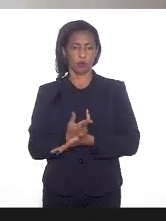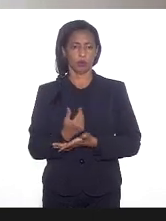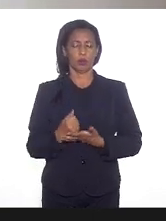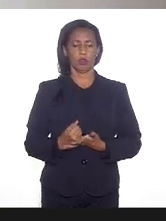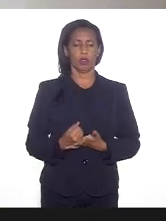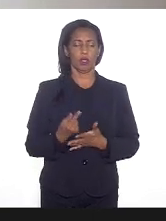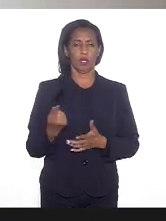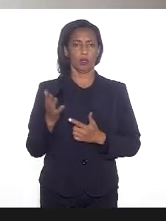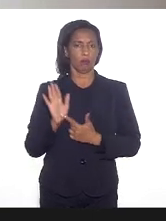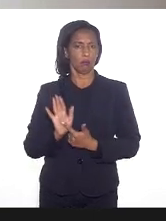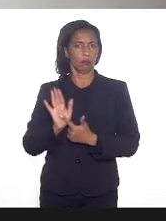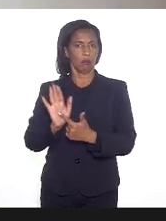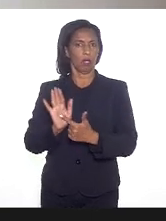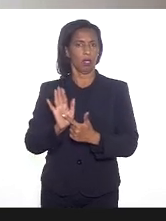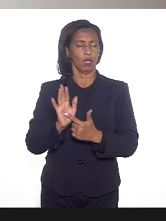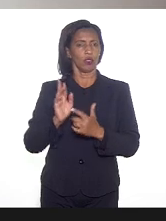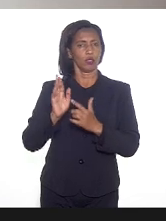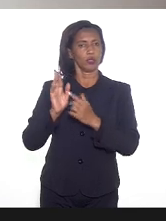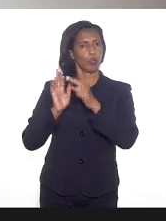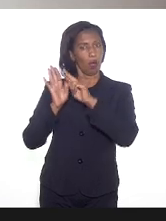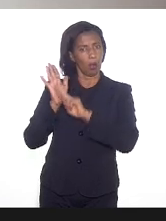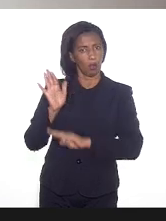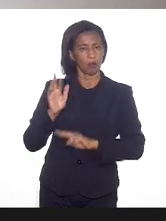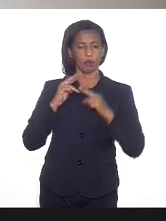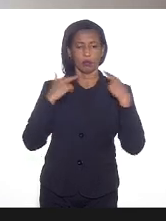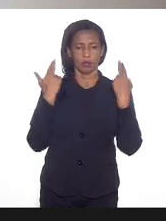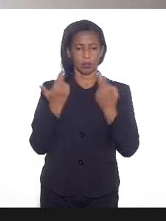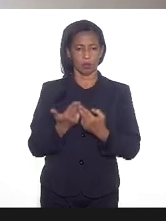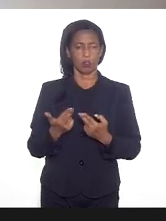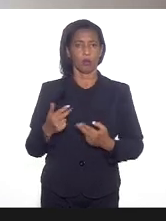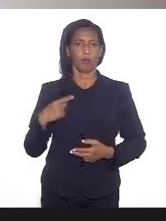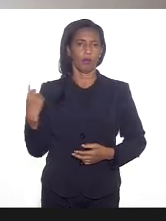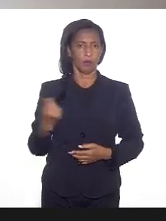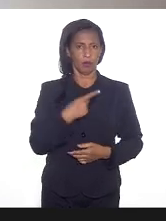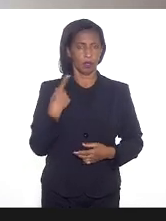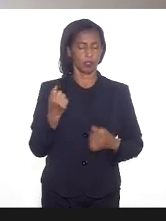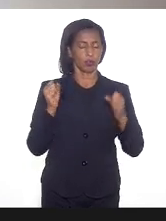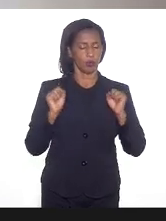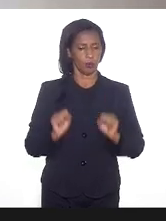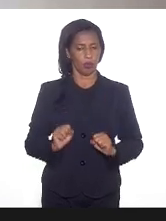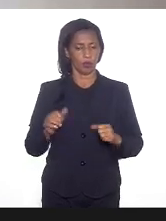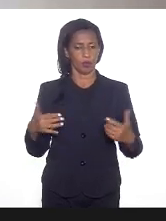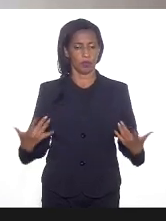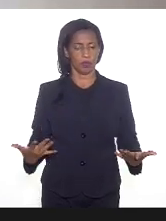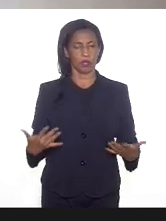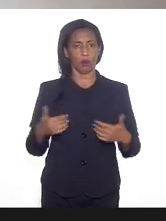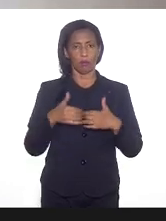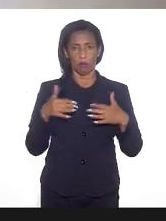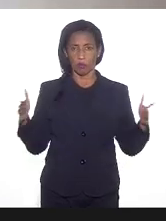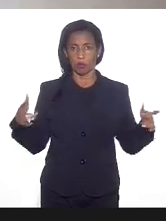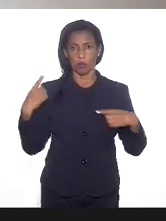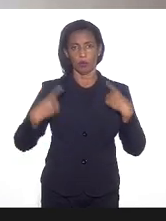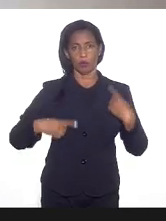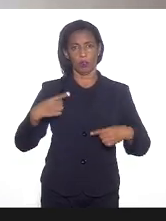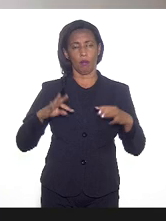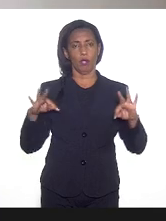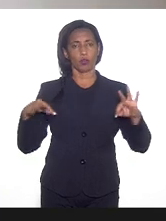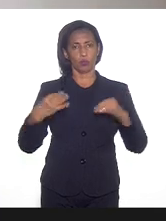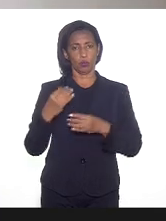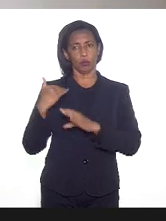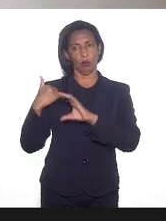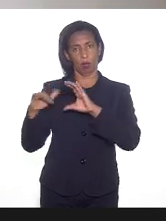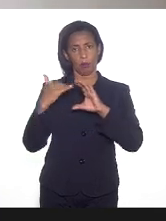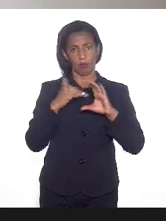a disponibilização do relatório e essa reunião, para que a gente possa, então, abrir o debate de todos e proceder aos